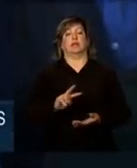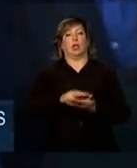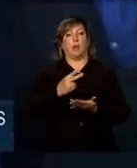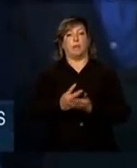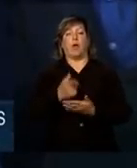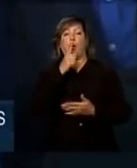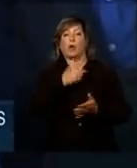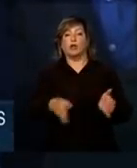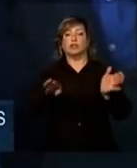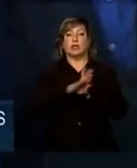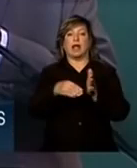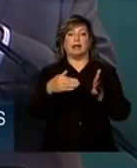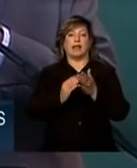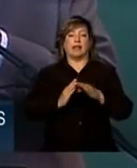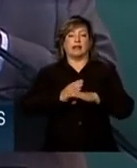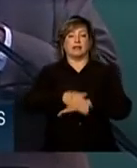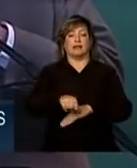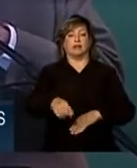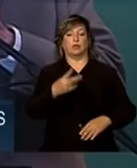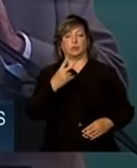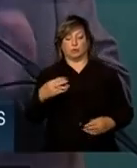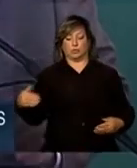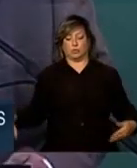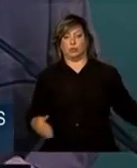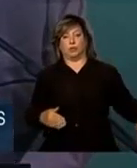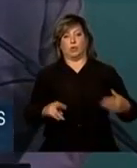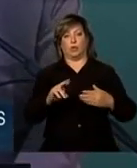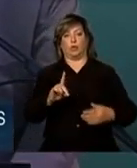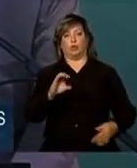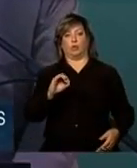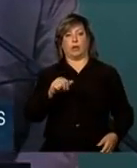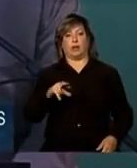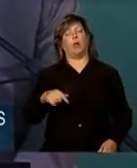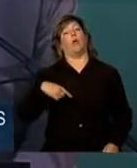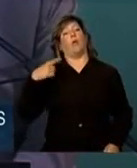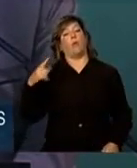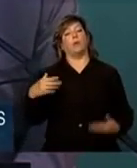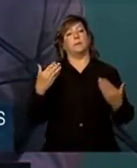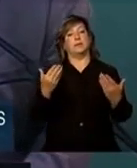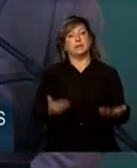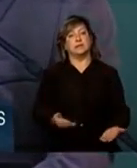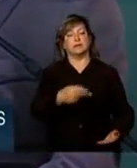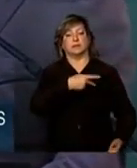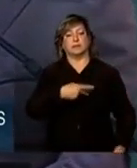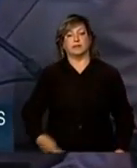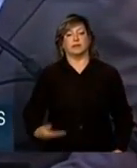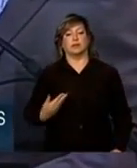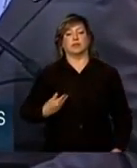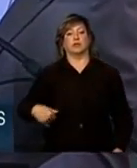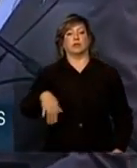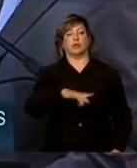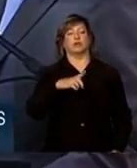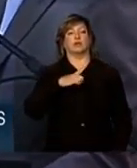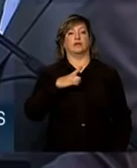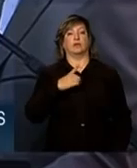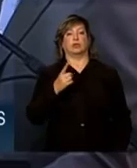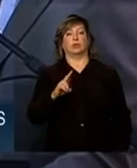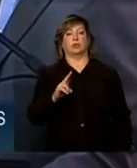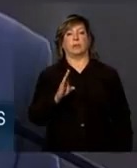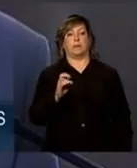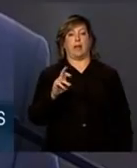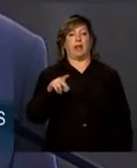a entrada dos dois, as duas entradas do Rodoanel. O outro pedido, Presidenta, nós tivemos com o doutor Bernardo